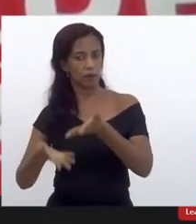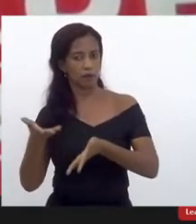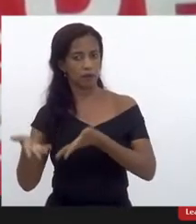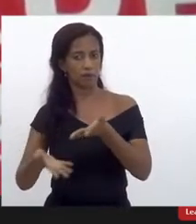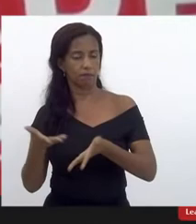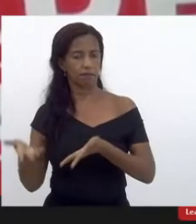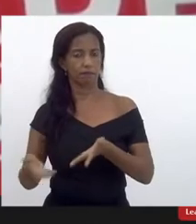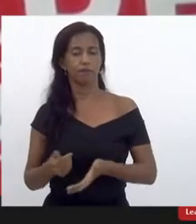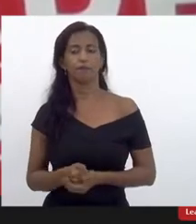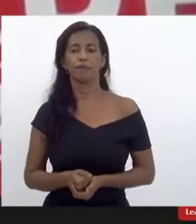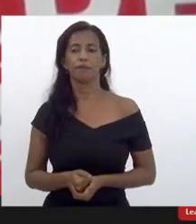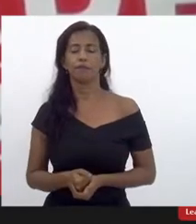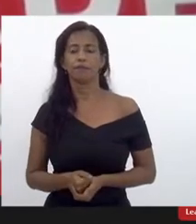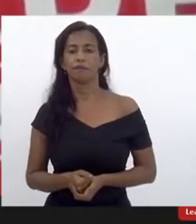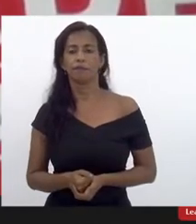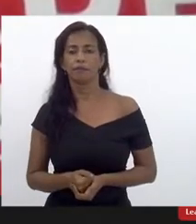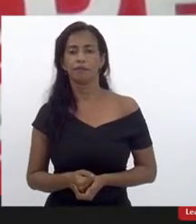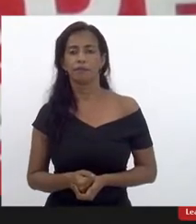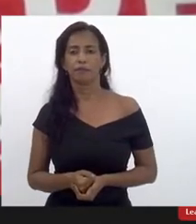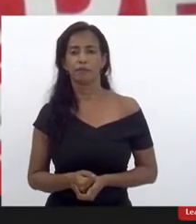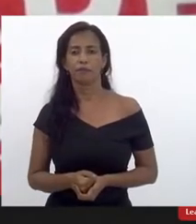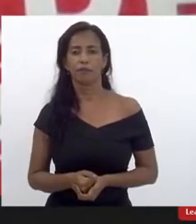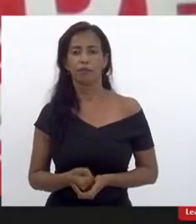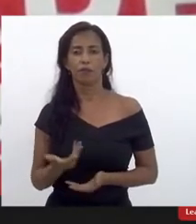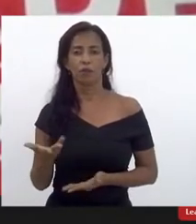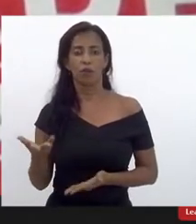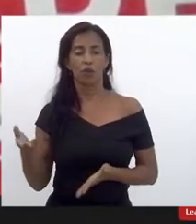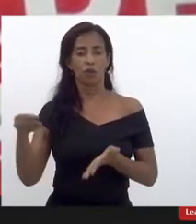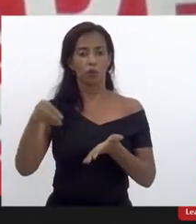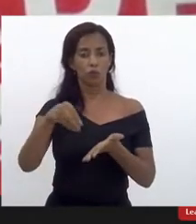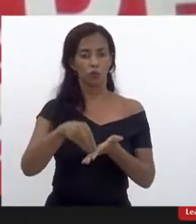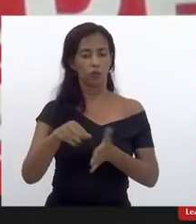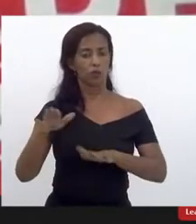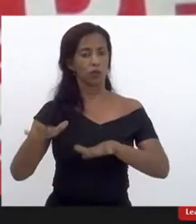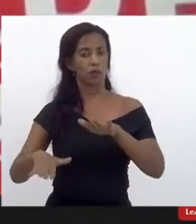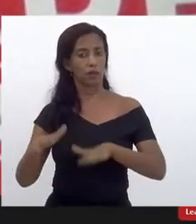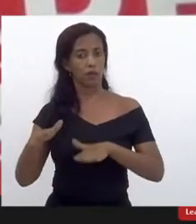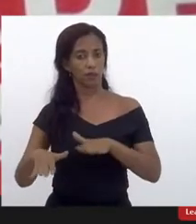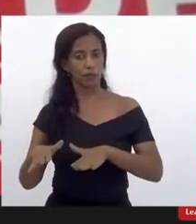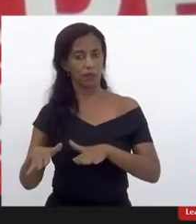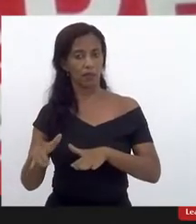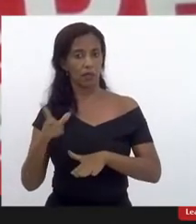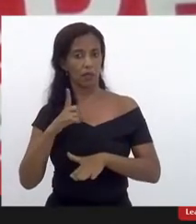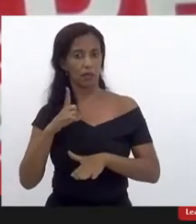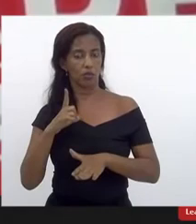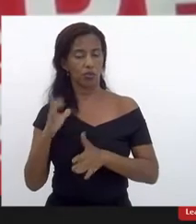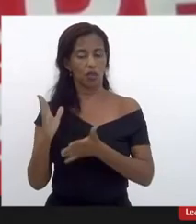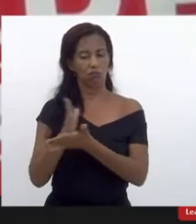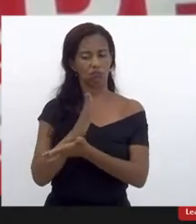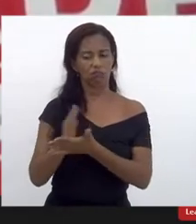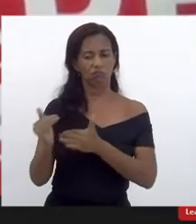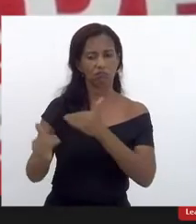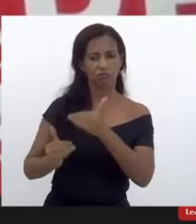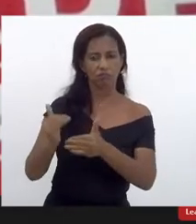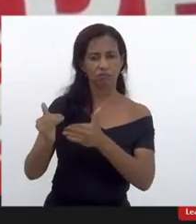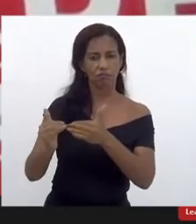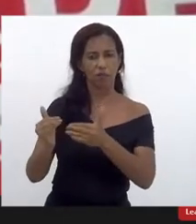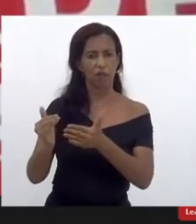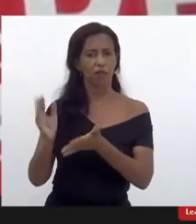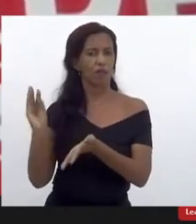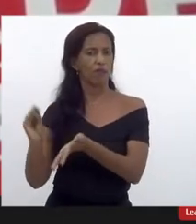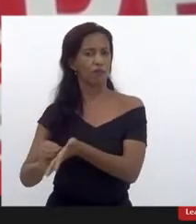mais específicas do nosso segmento. Colocamos que, apesar de terem andado algumas progressões, ainda